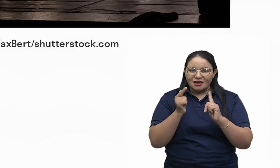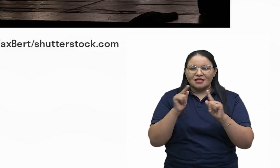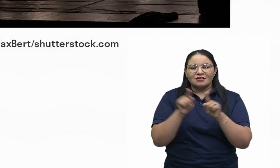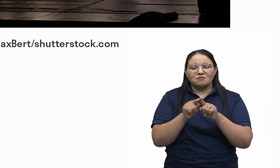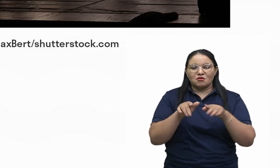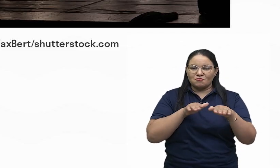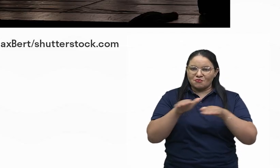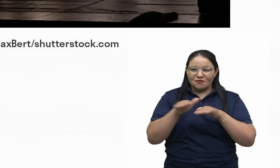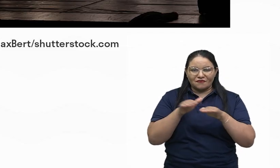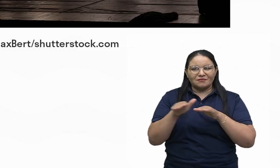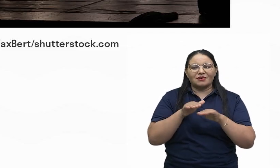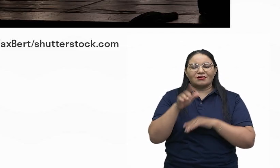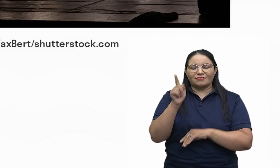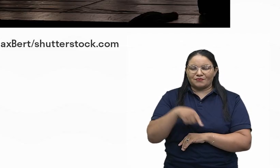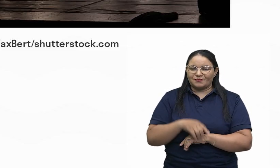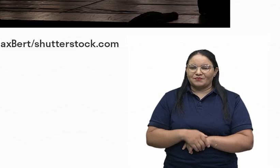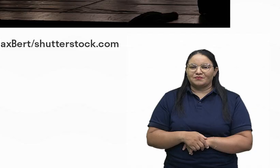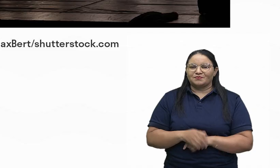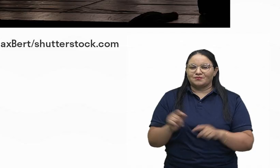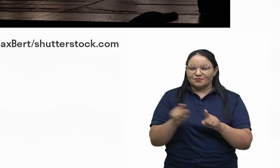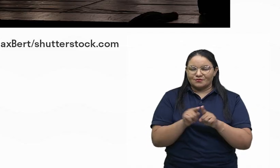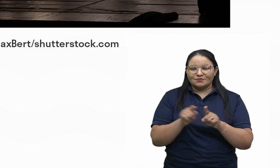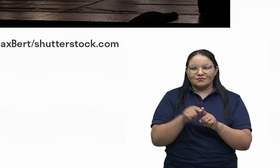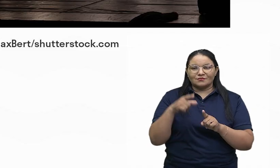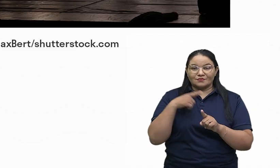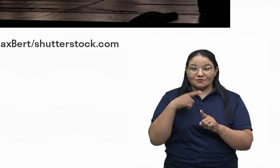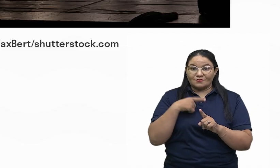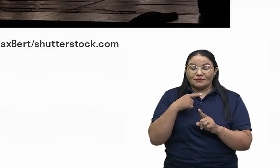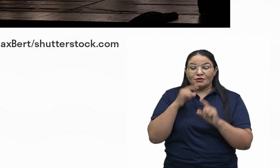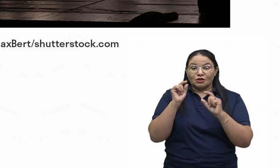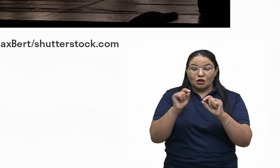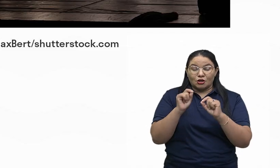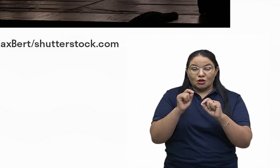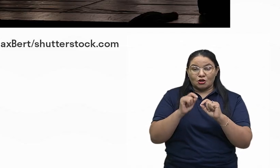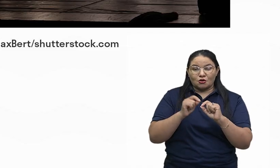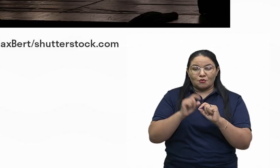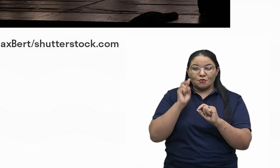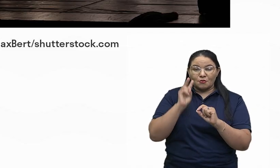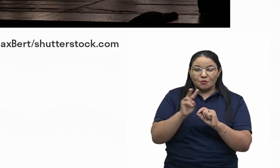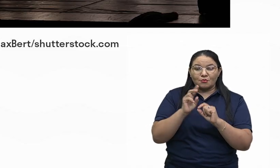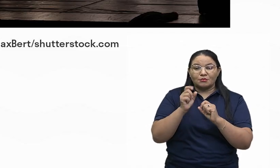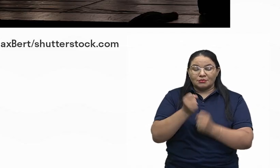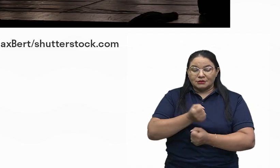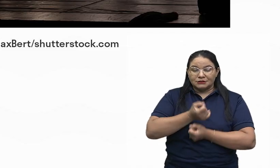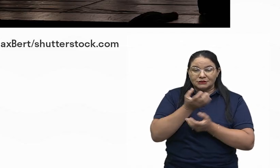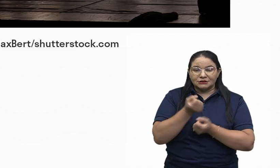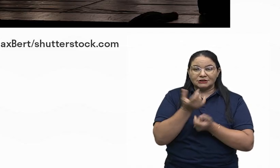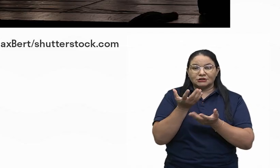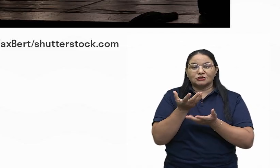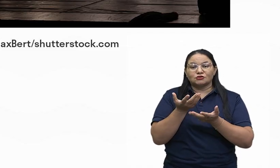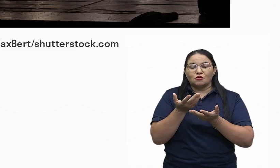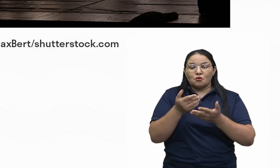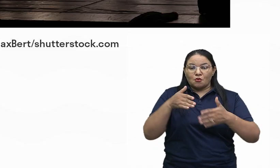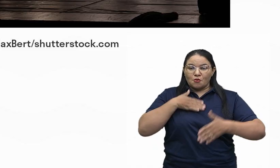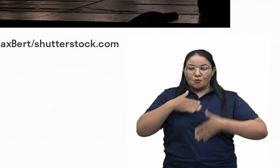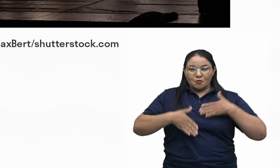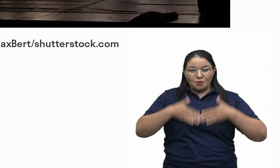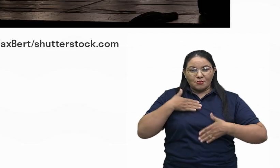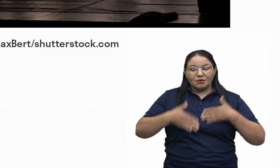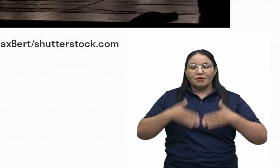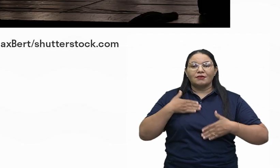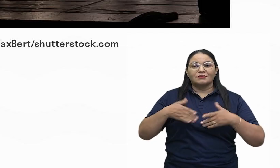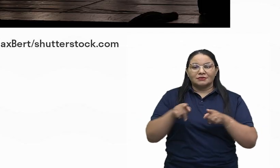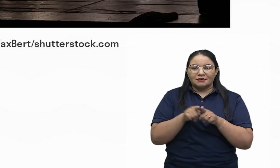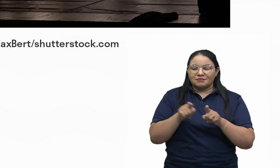movimento. Então, também vamos ter esse olhar para a escrita corporal. Quando falamos nesse sentido, vamos